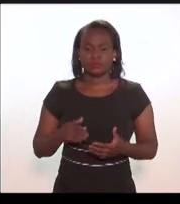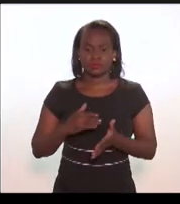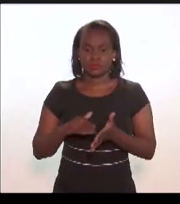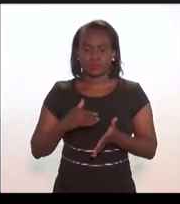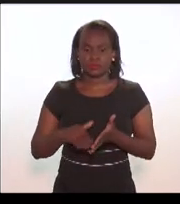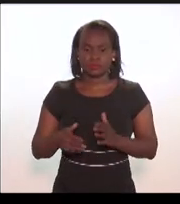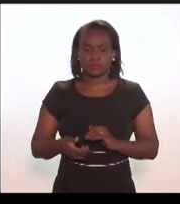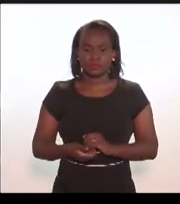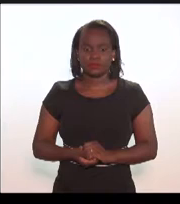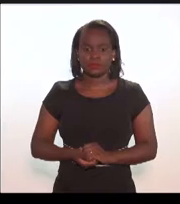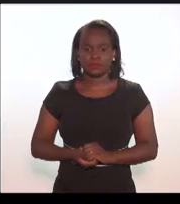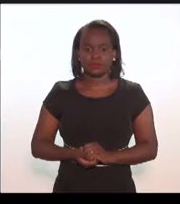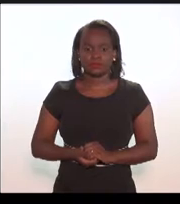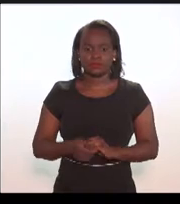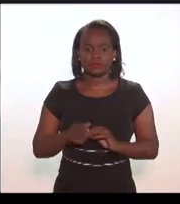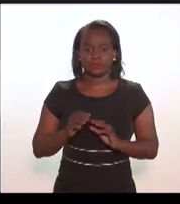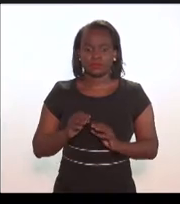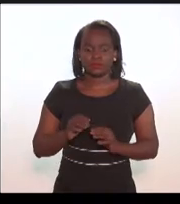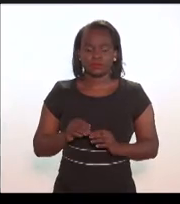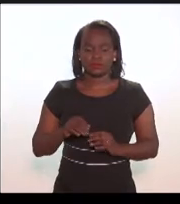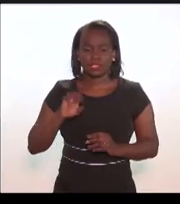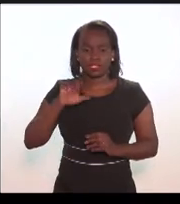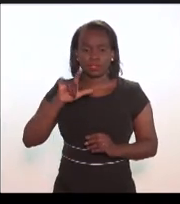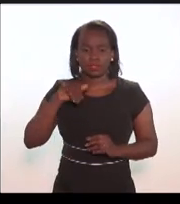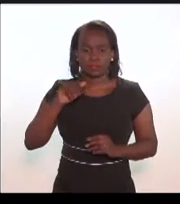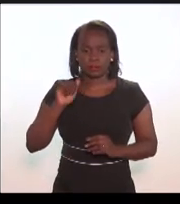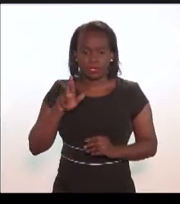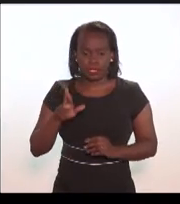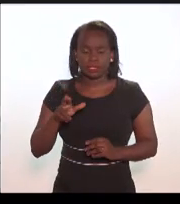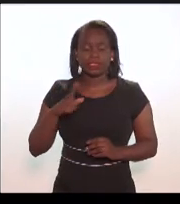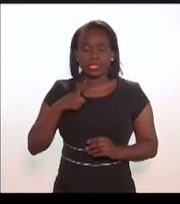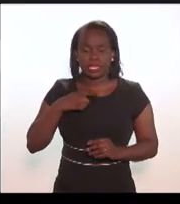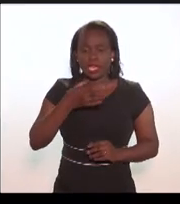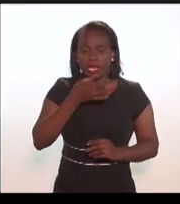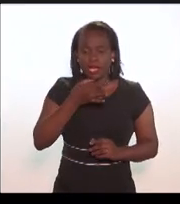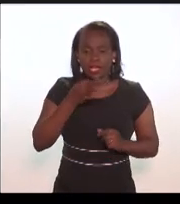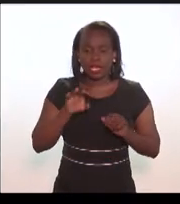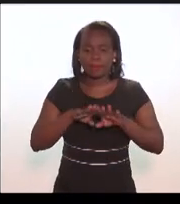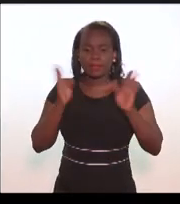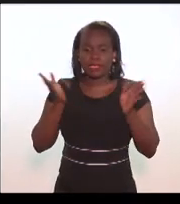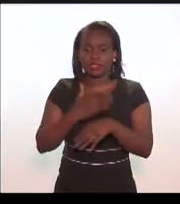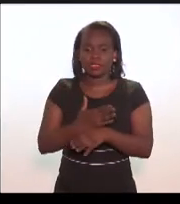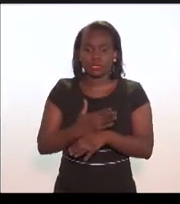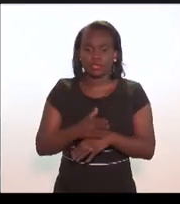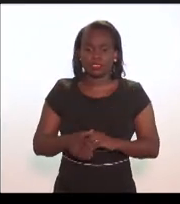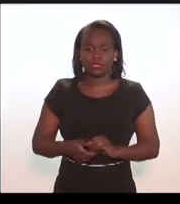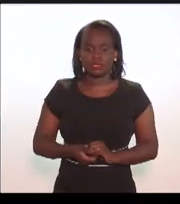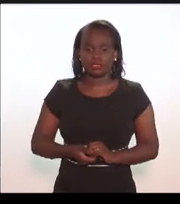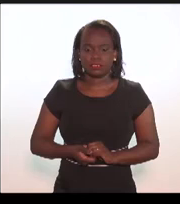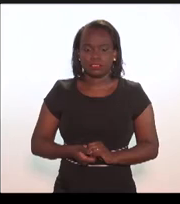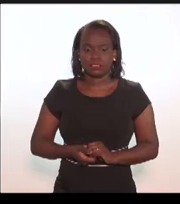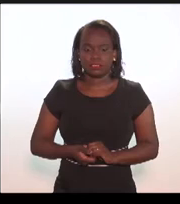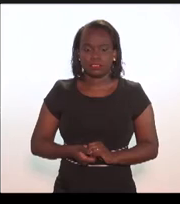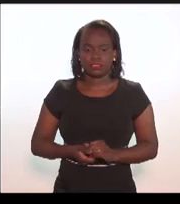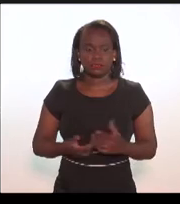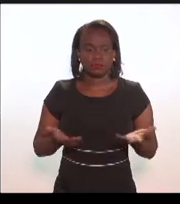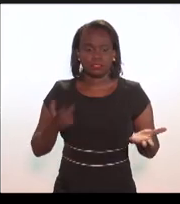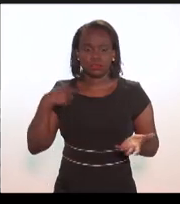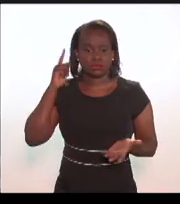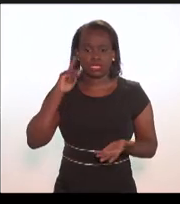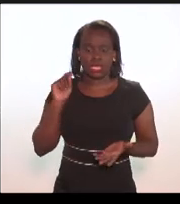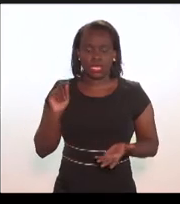secretário. A gente fala. Deputado Leão, tem áudio aberto aí. Mas aí, não sei de